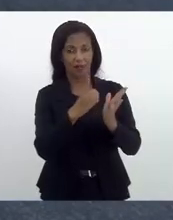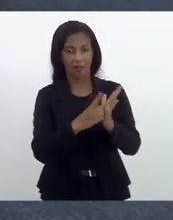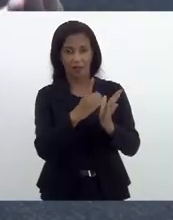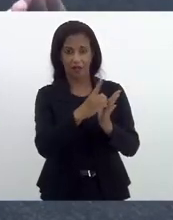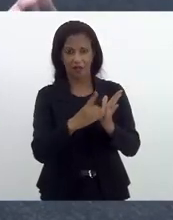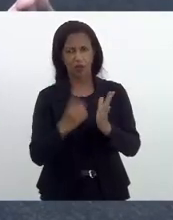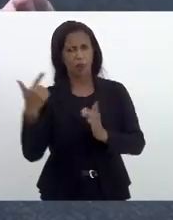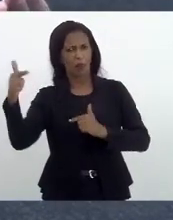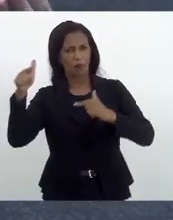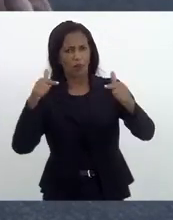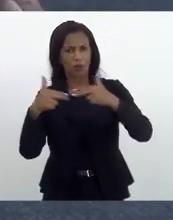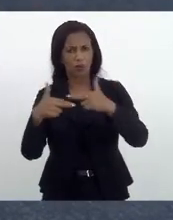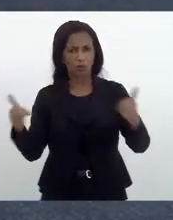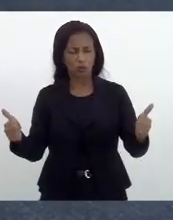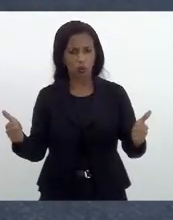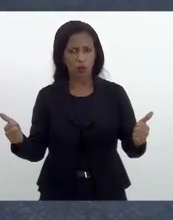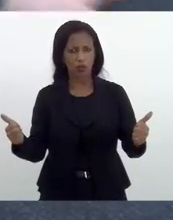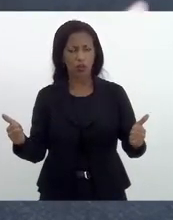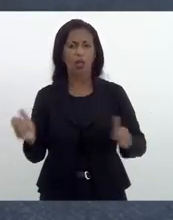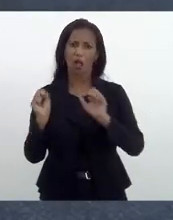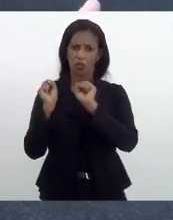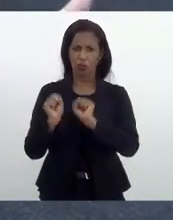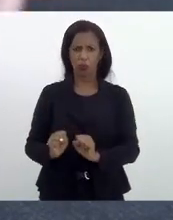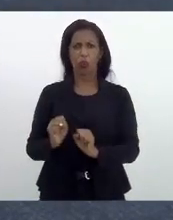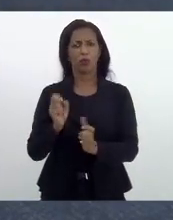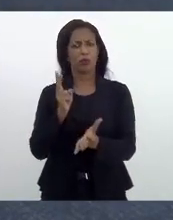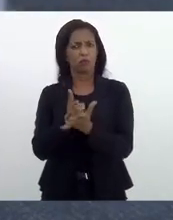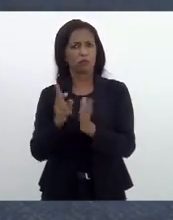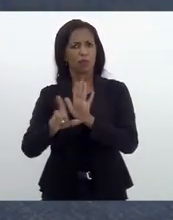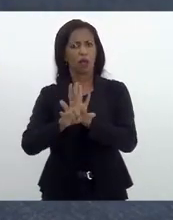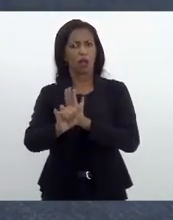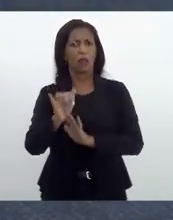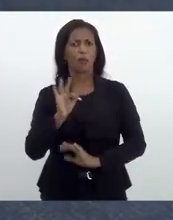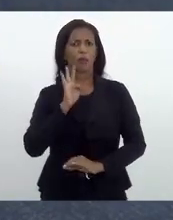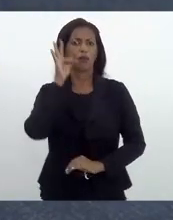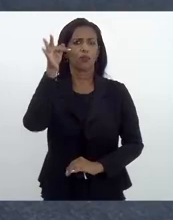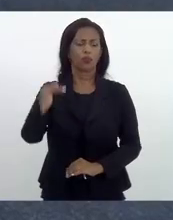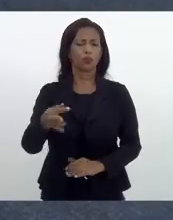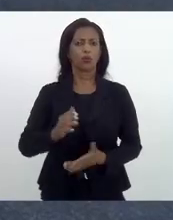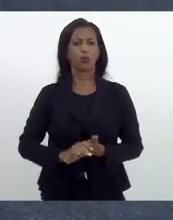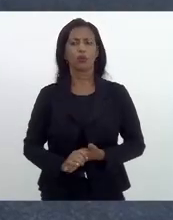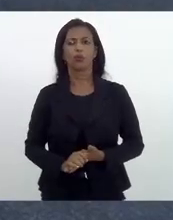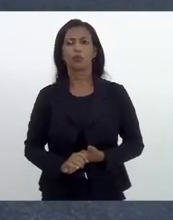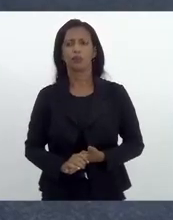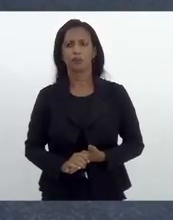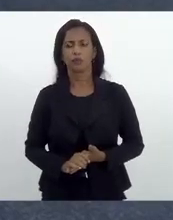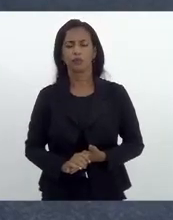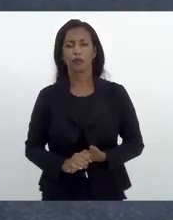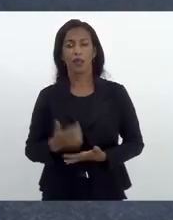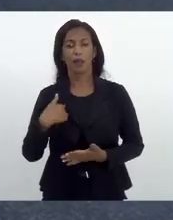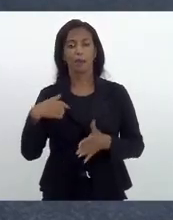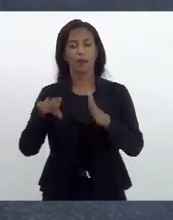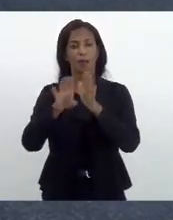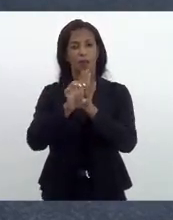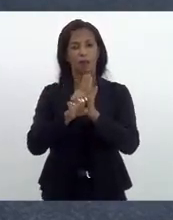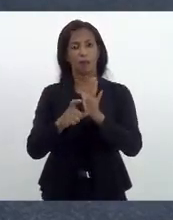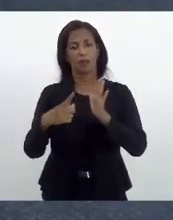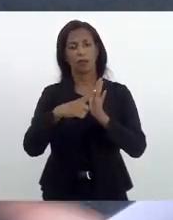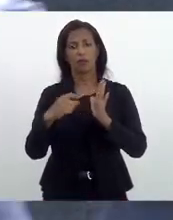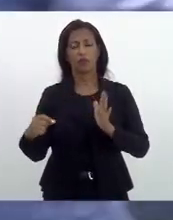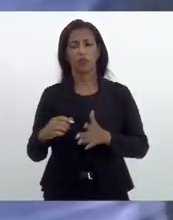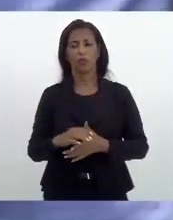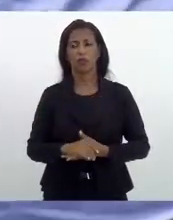vincular outras coisas, a gente pode mantê-lo na lei para os futuros servidores. É a ponderação que faço, é o teor da minha emenda que eu vou destacar.